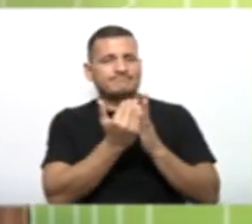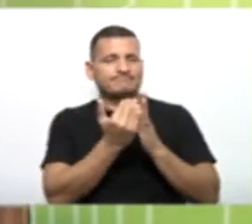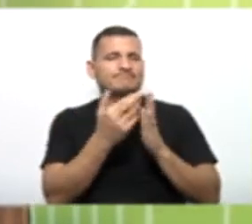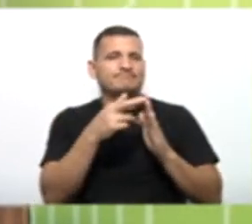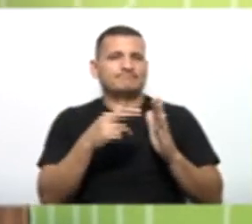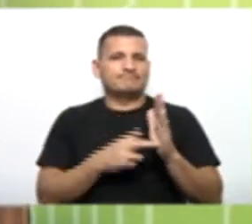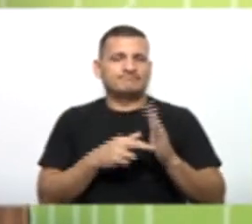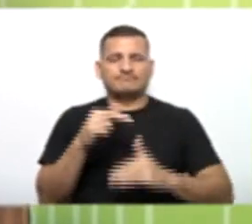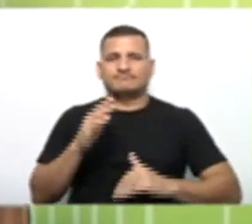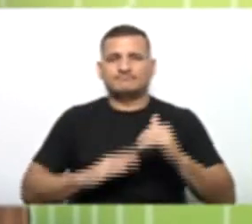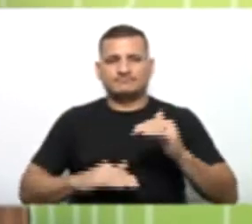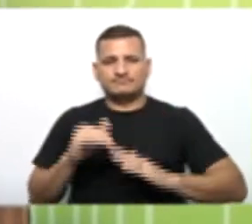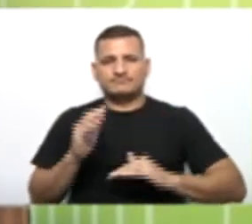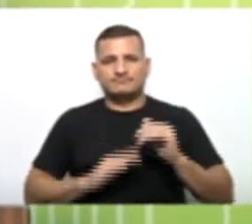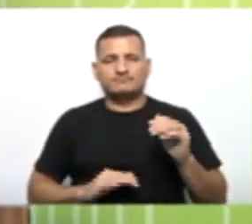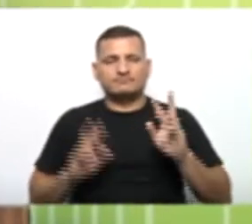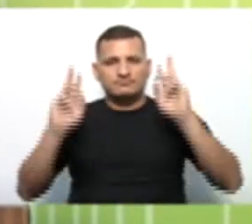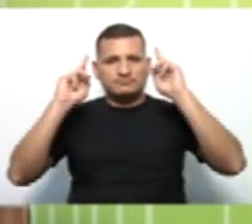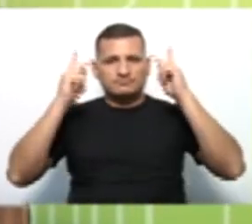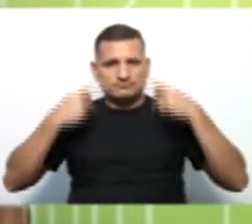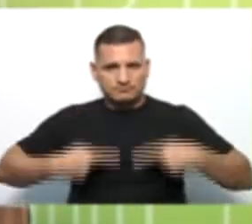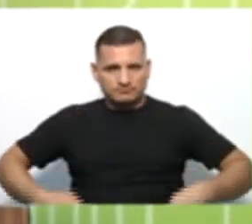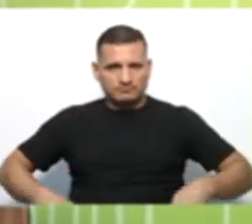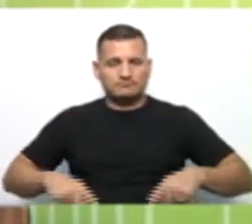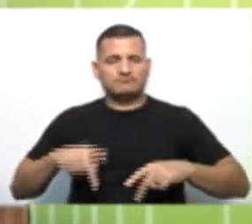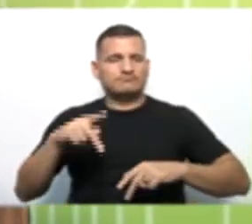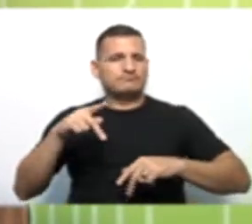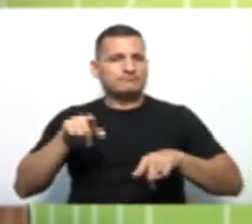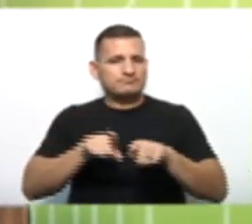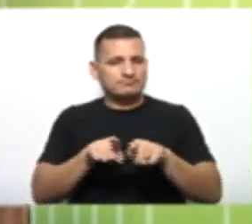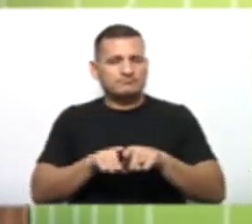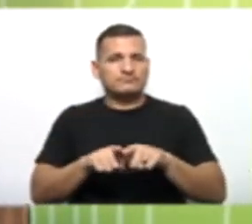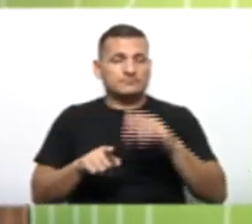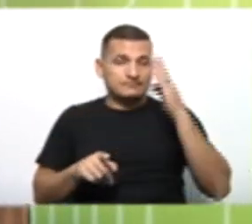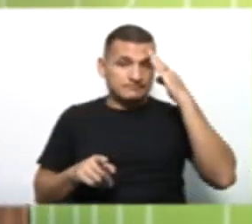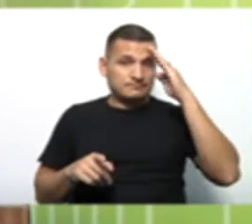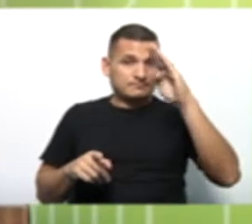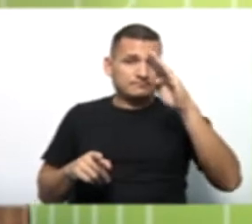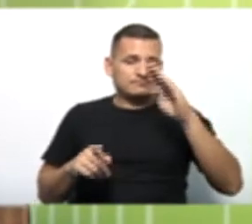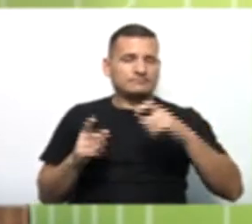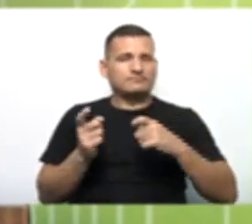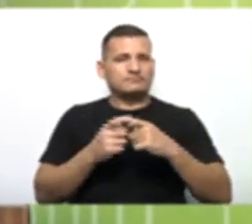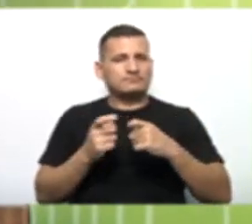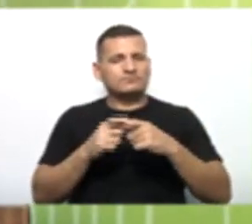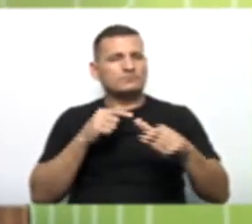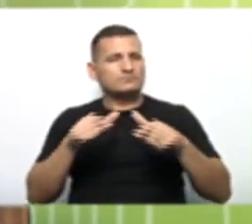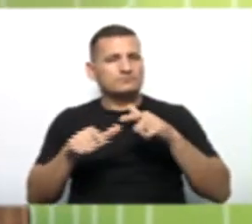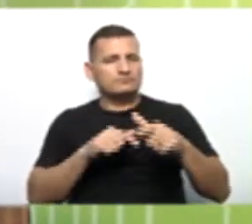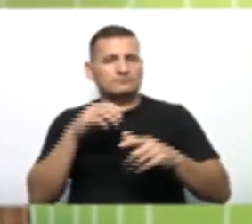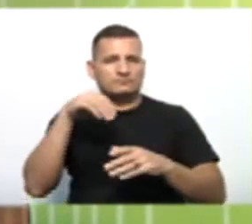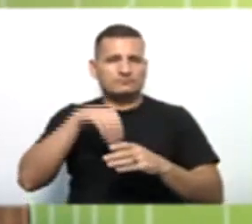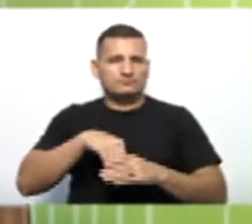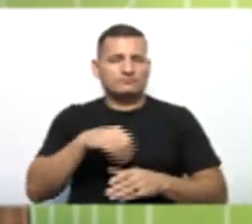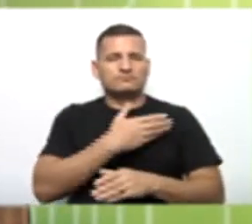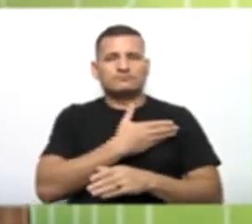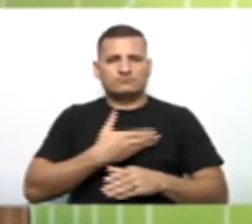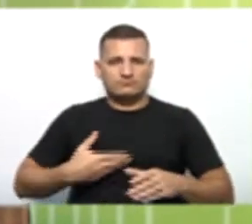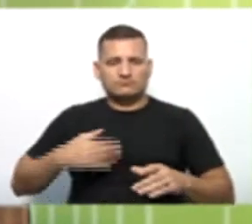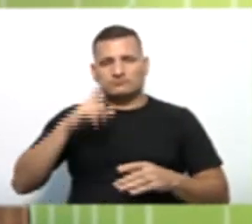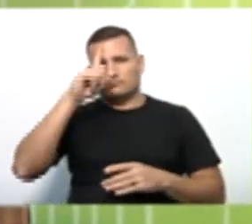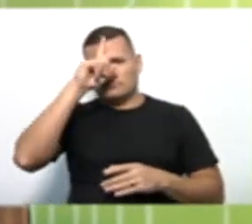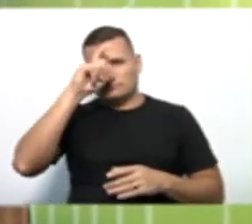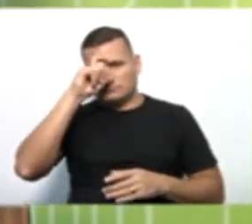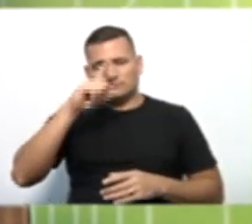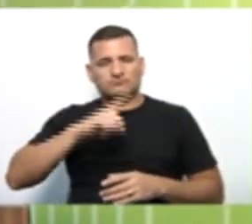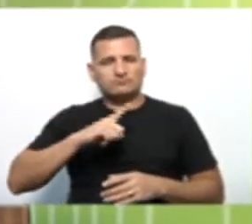espera-se um comportamento humano do médico principalmente dos médicos é que atua em hospitais públicos há muitas famílias